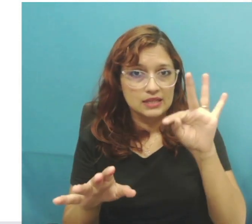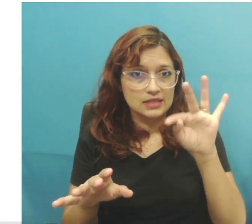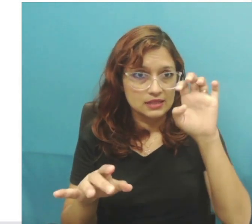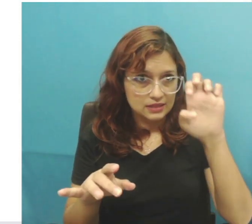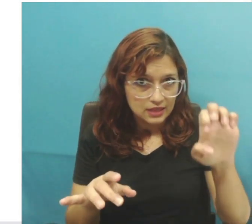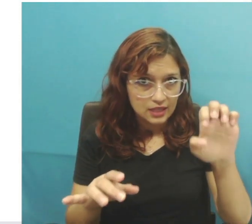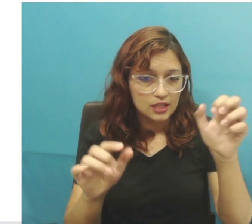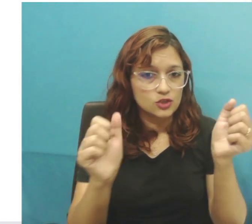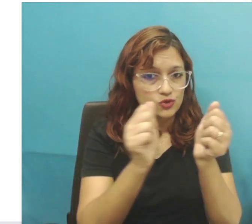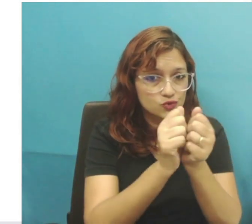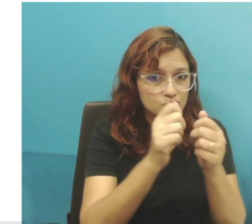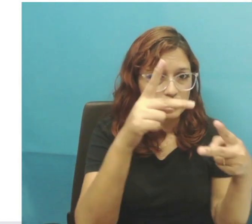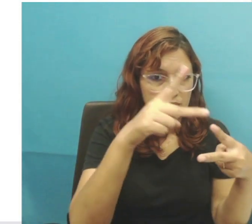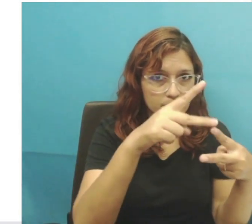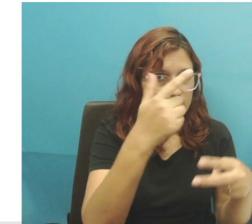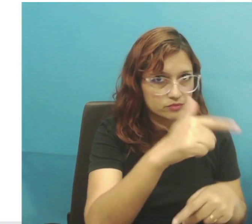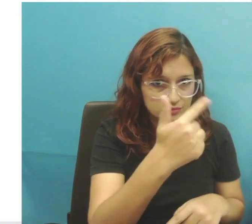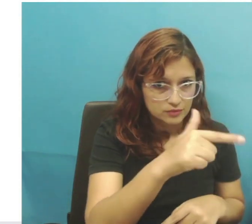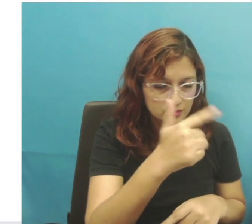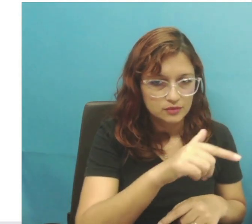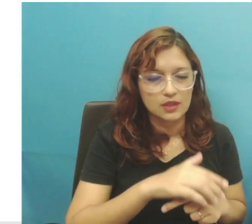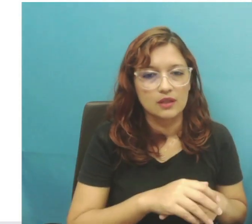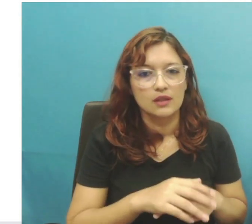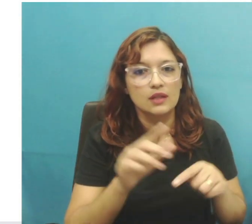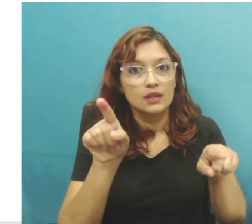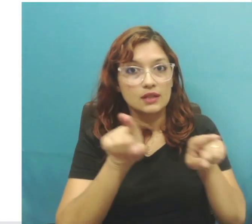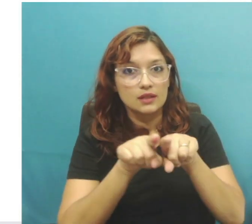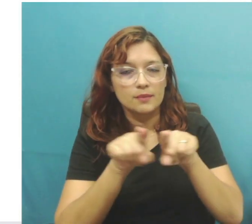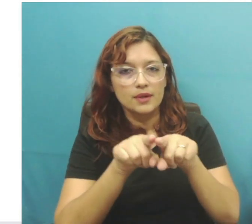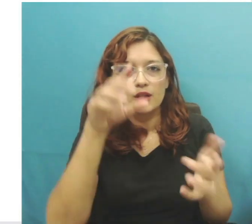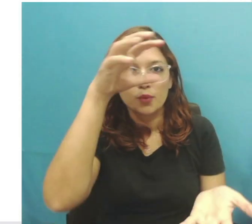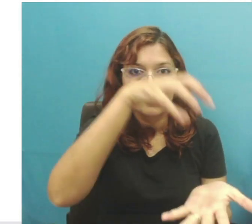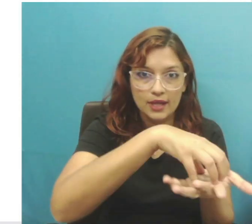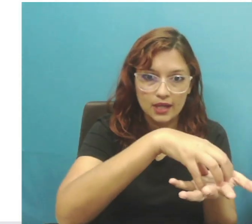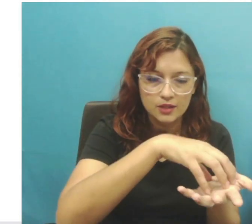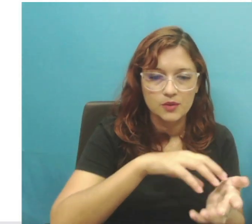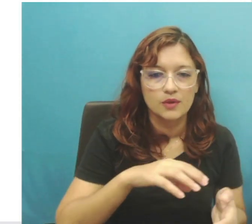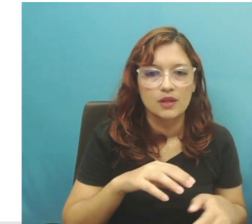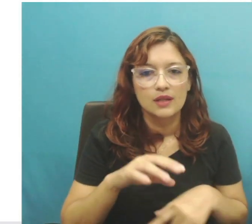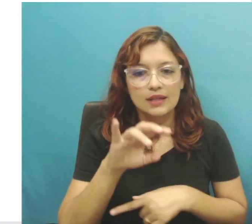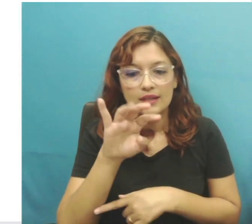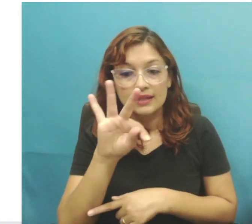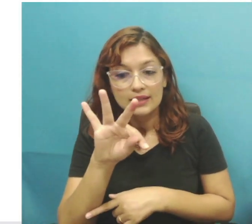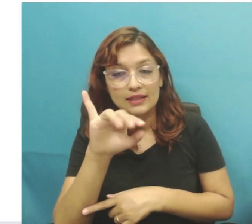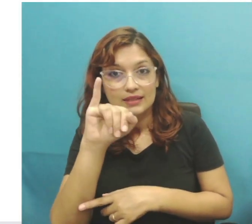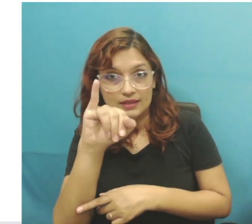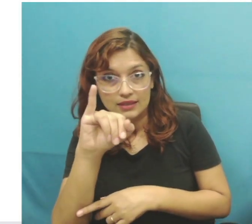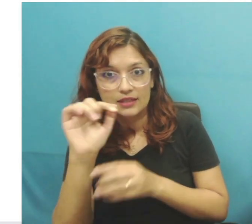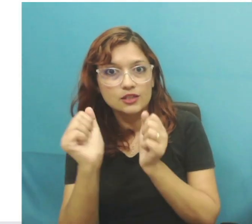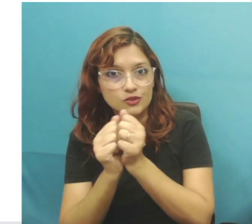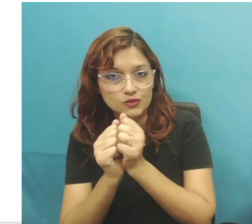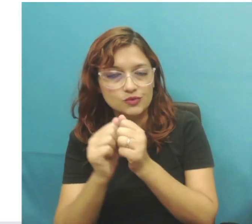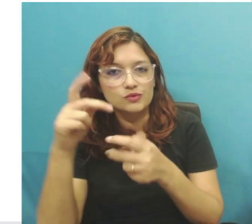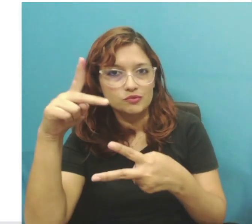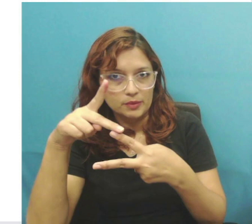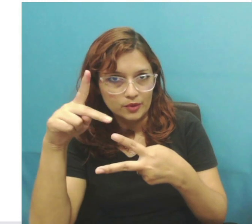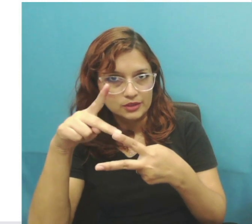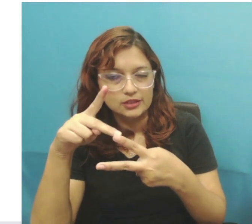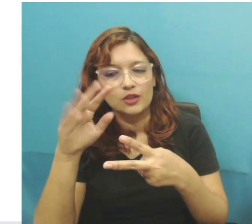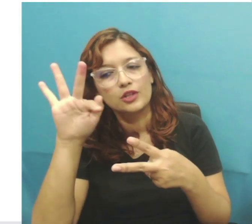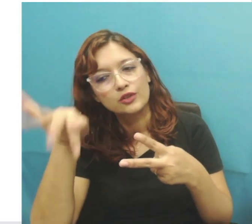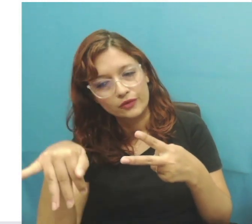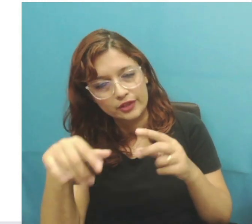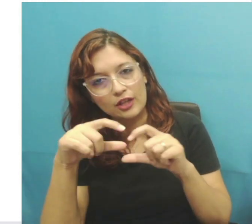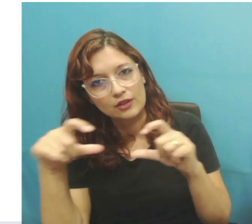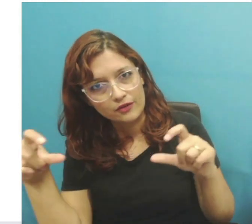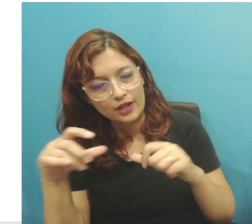Os dois se referem a você, mas o te não está acompanhado de preposição, está no meio da frase, e o ti